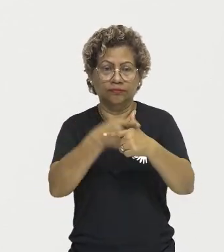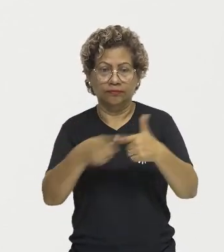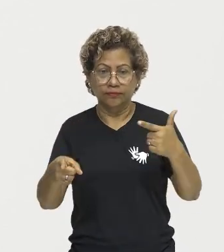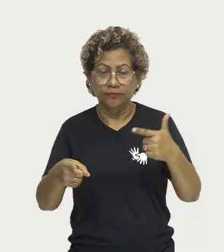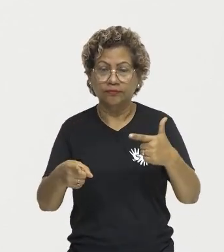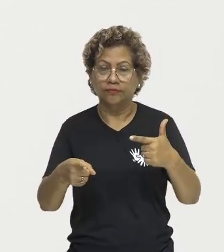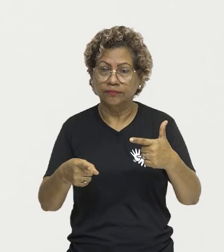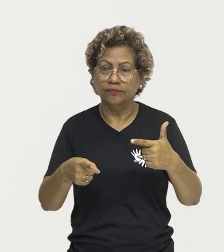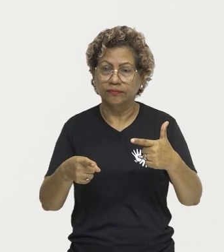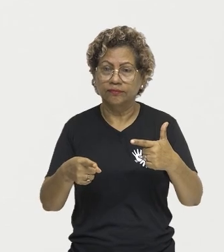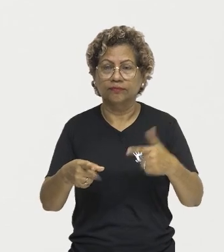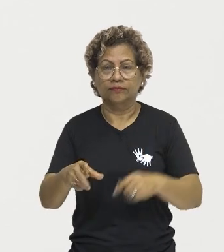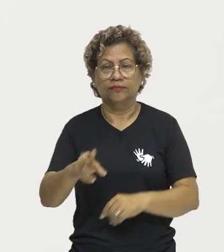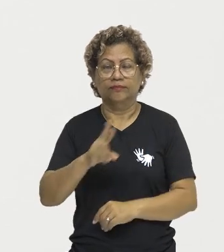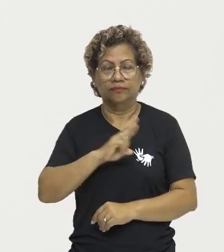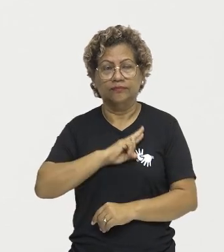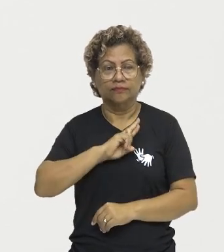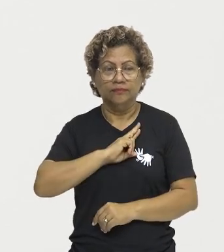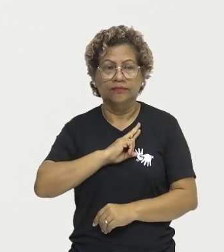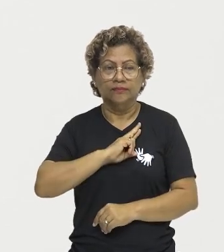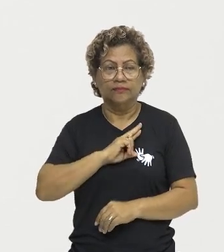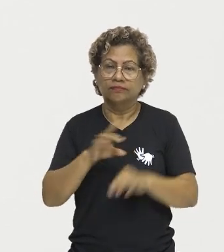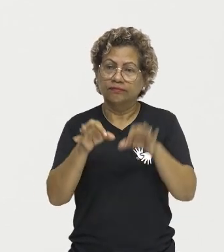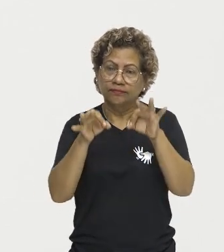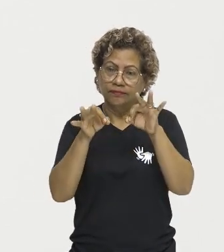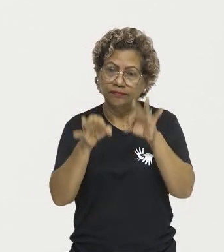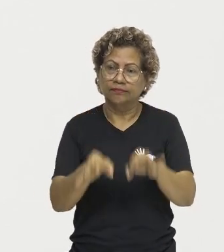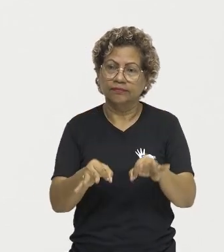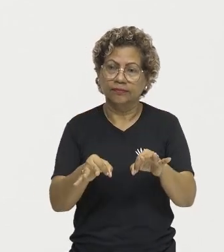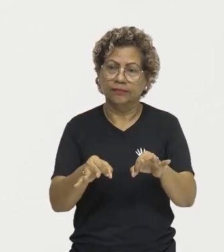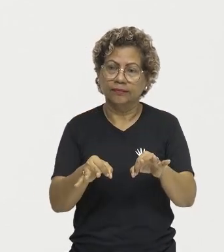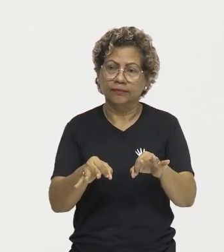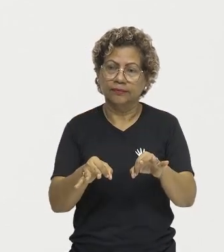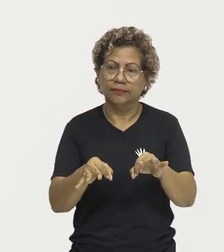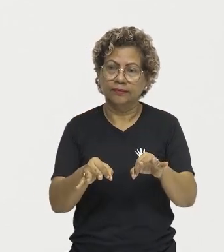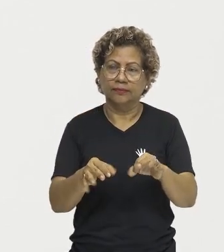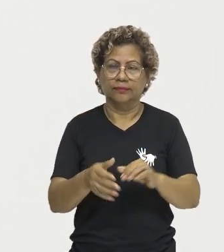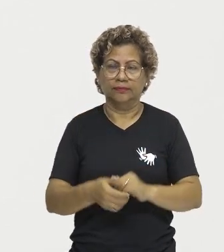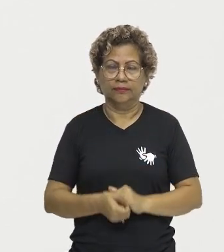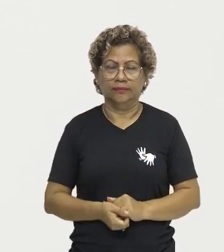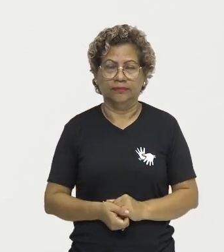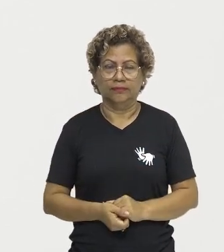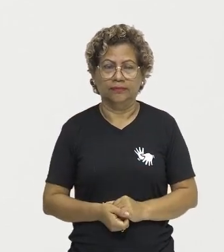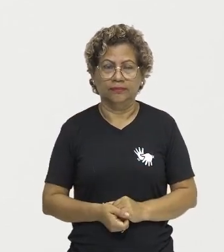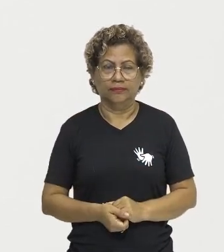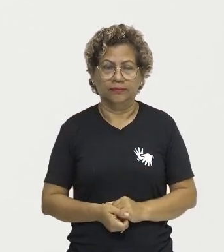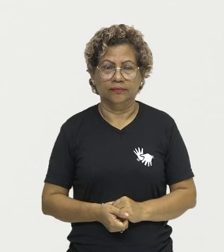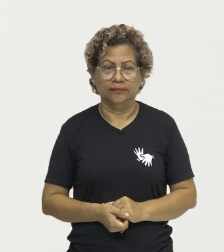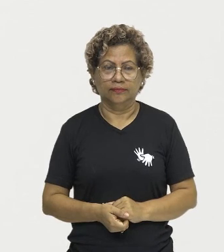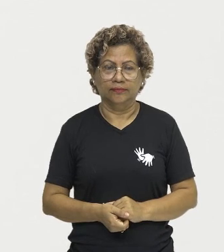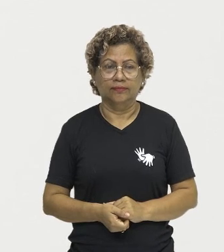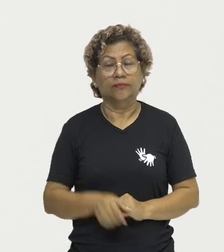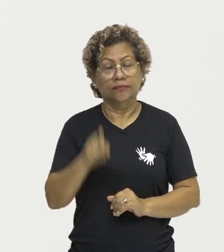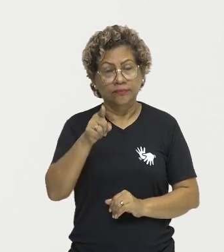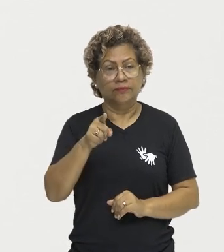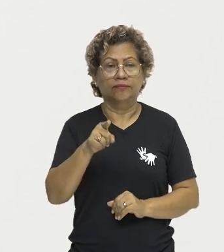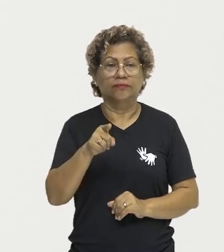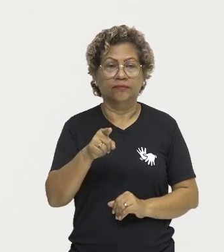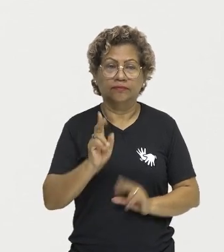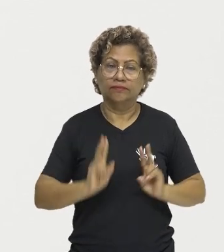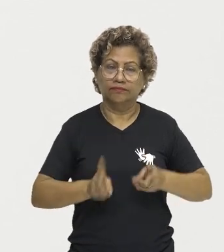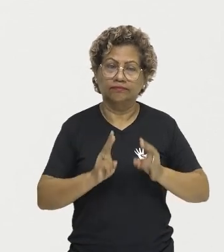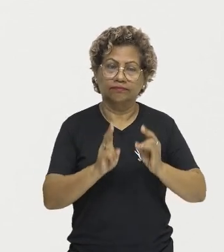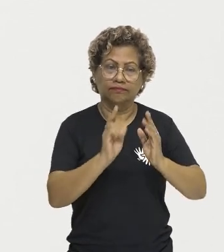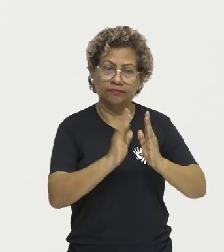19,2 gramas. Aí você tem que, a partir dessa equação, olha aqui, o Q macete vai ser